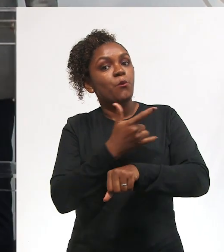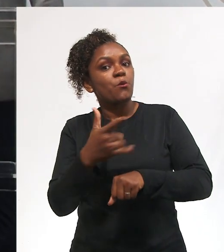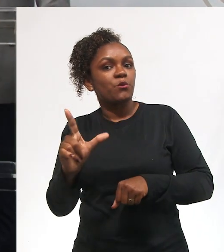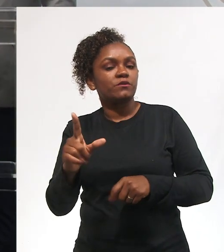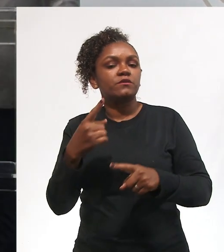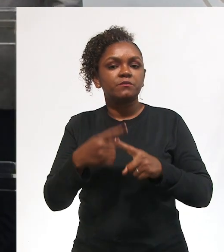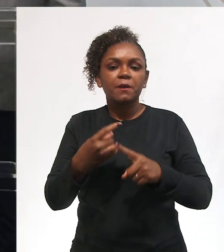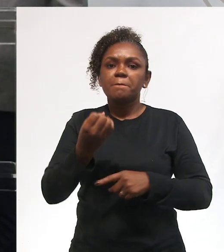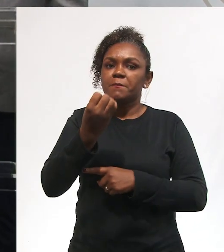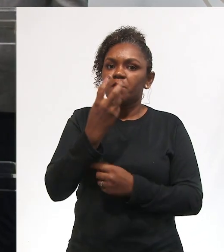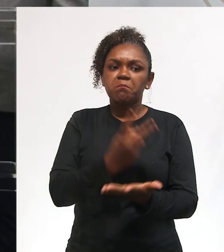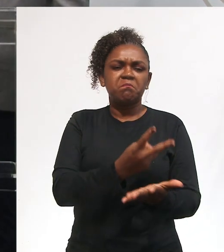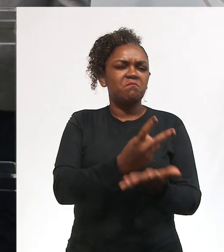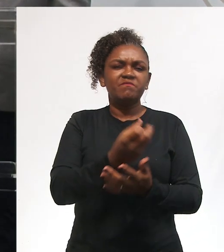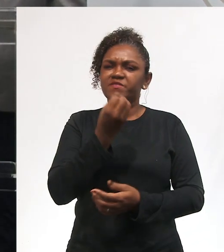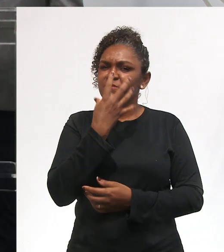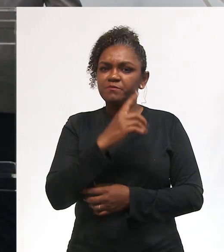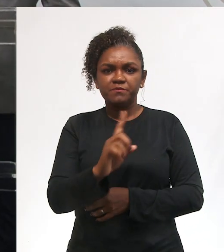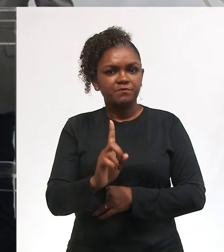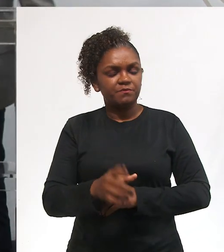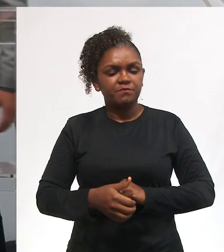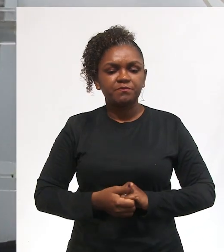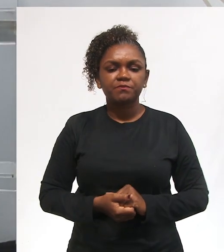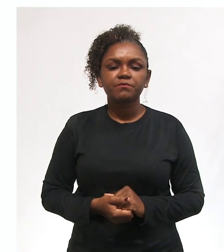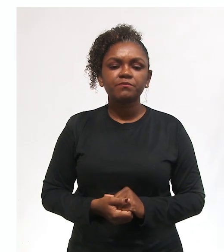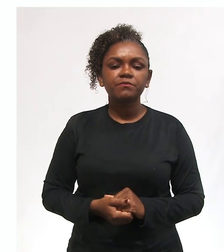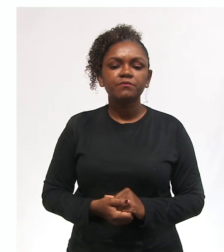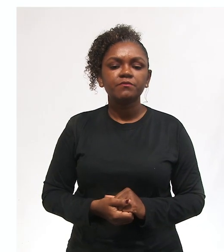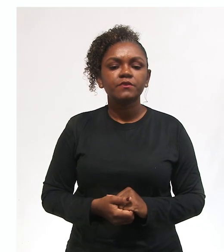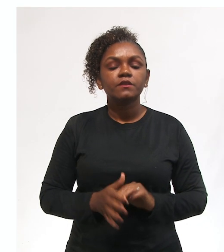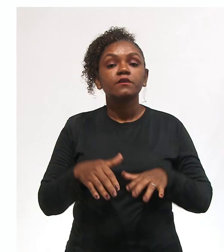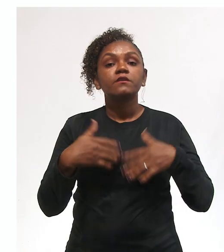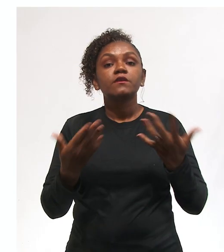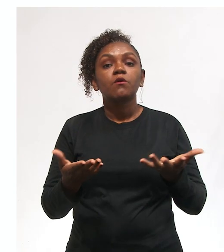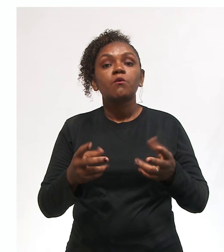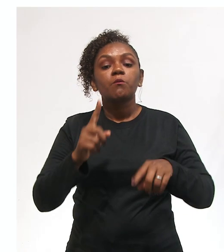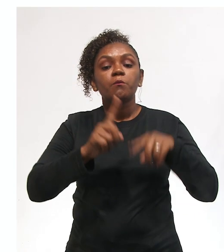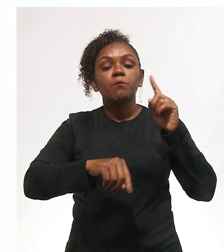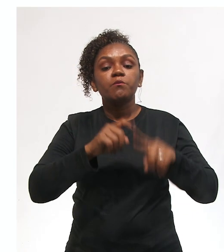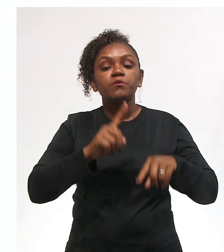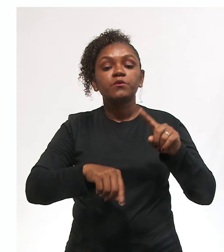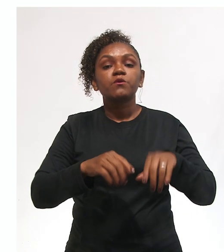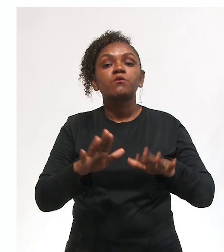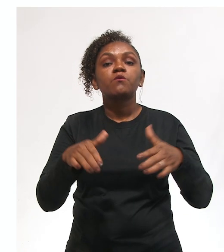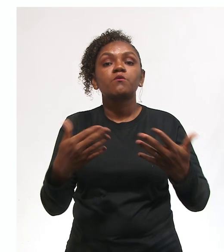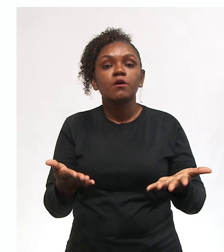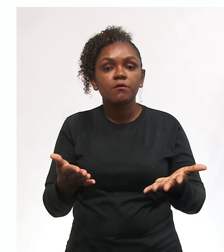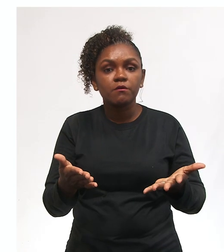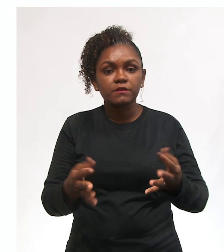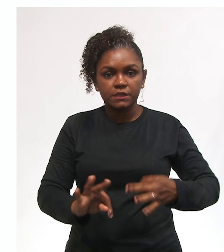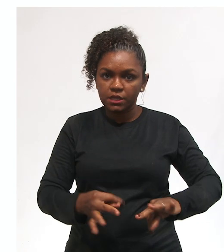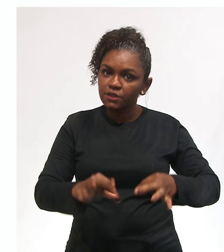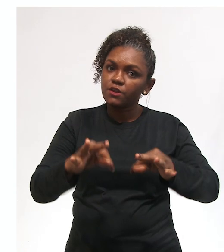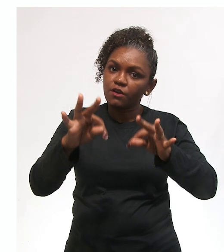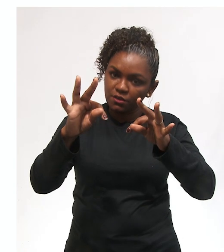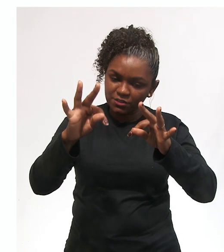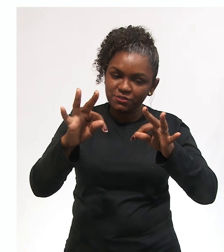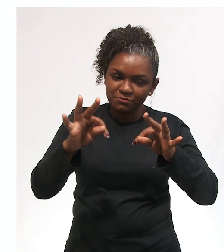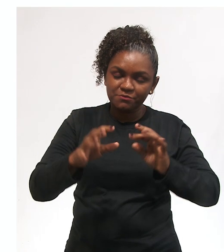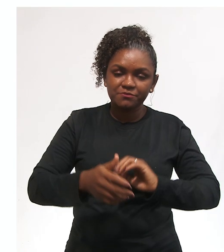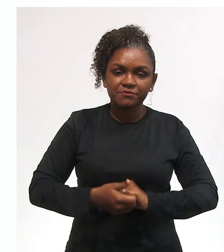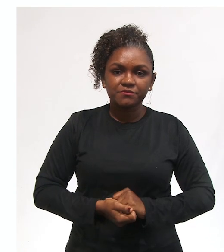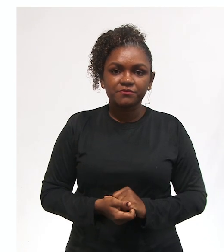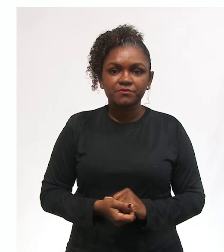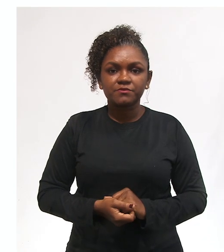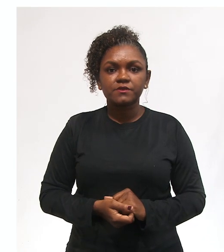uma didática muito boa no meu planejamento. Os recursos, como eu falei para vocês, a gente vai estudar aqui, né, os recursos tecnológicos. Então